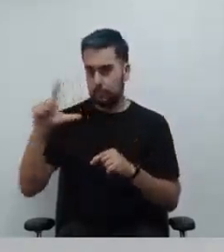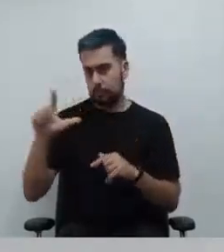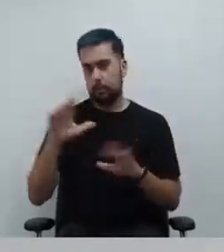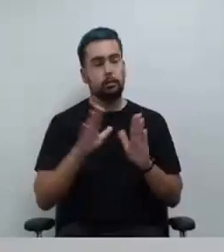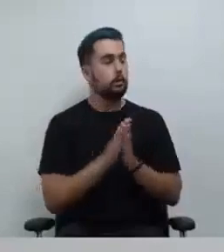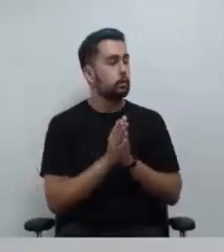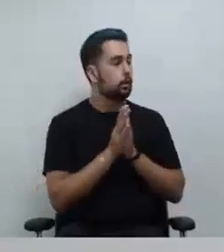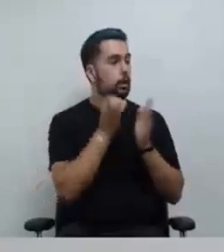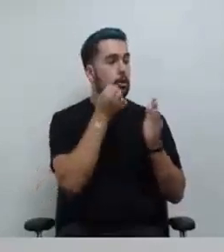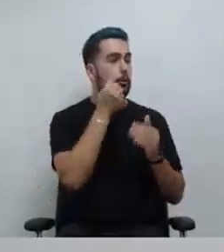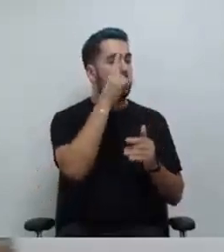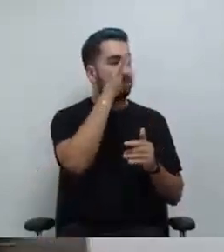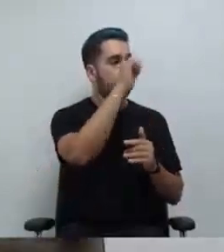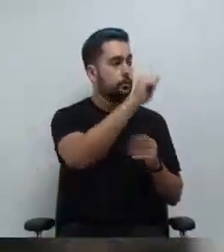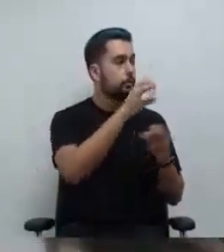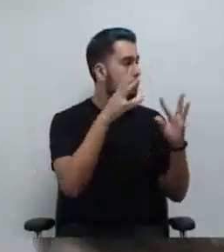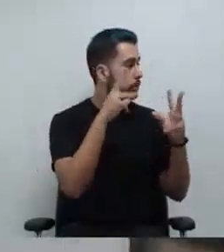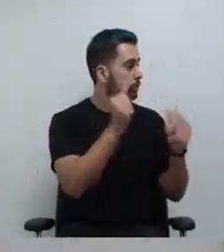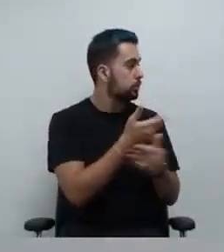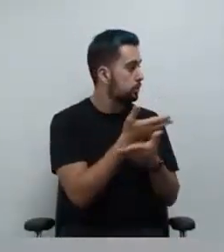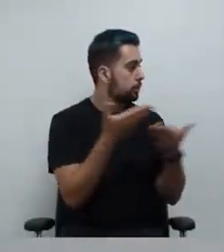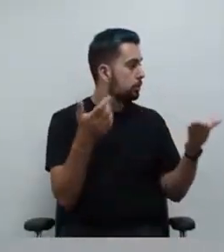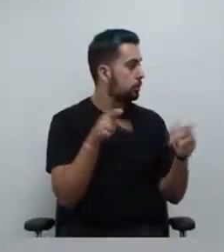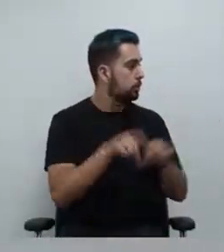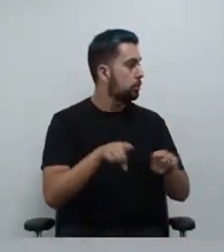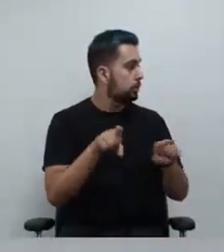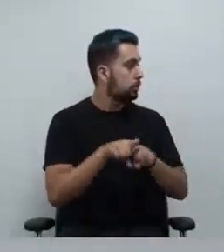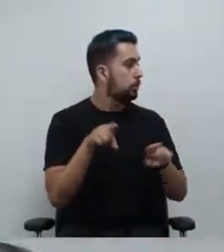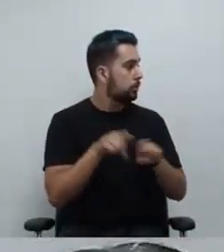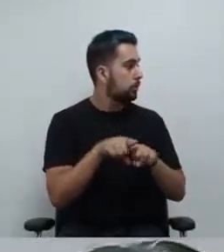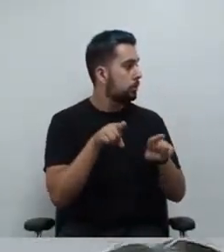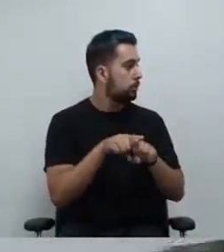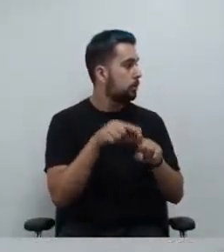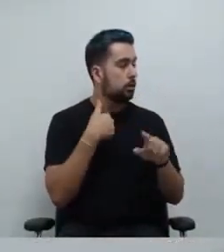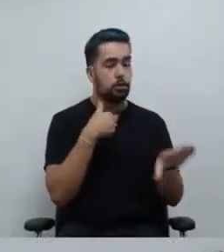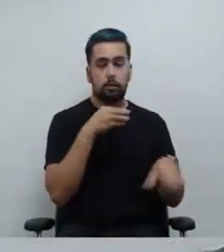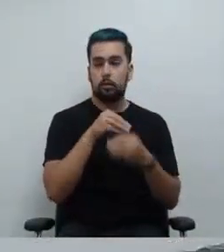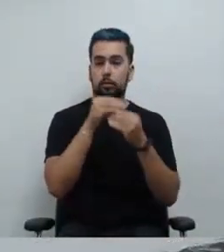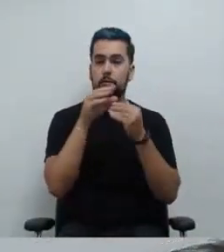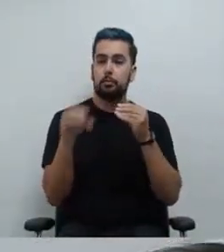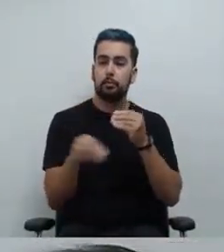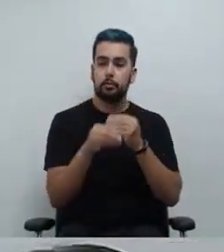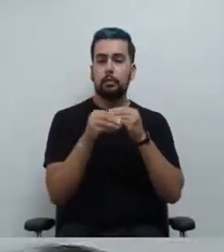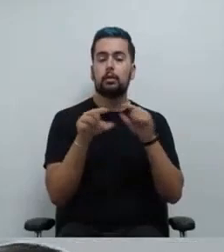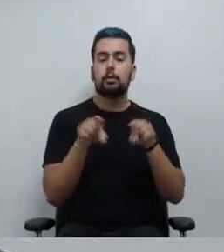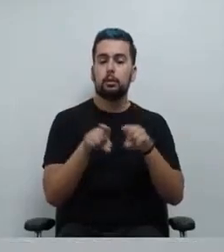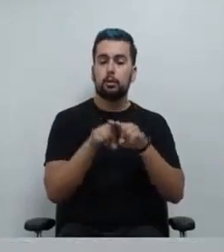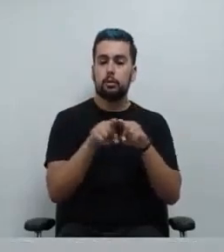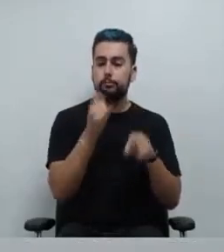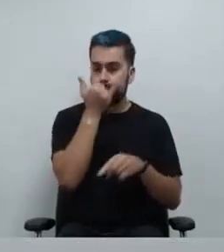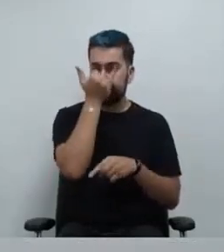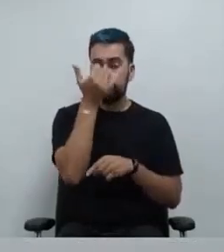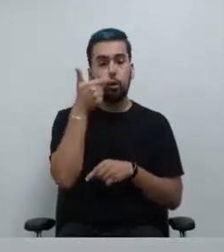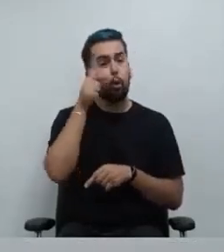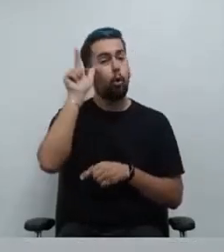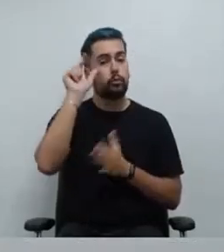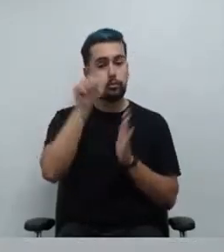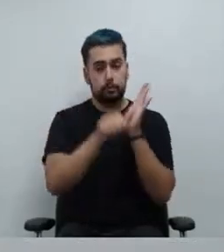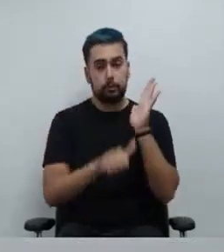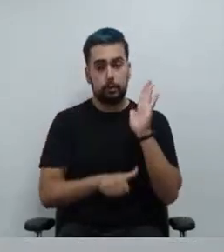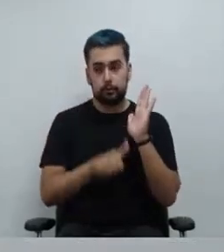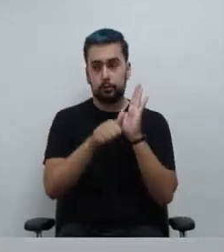Bom dia a todas e todos. Também só para complementar um pouquinho sobre o incidente de ontem na Barra